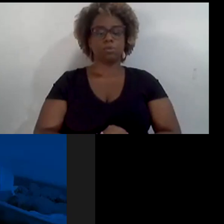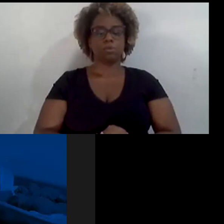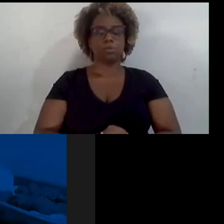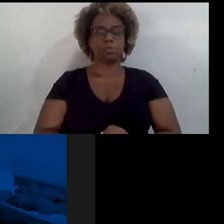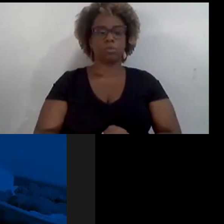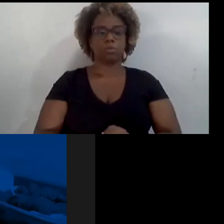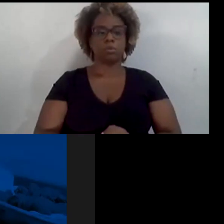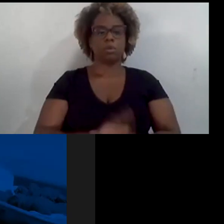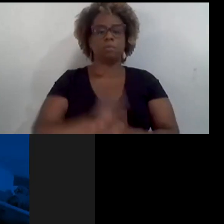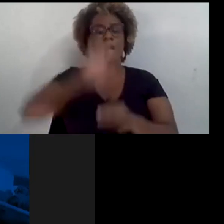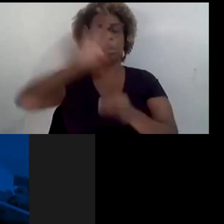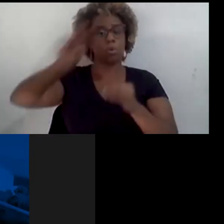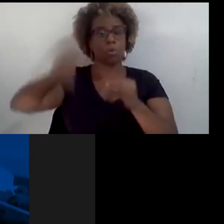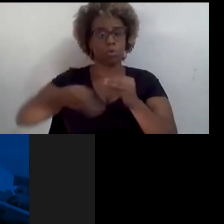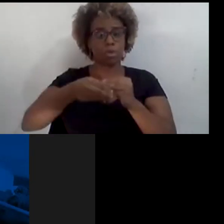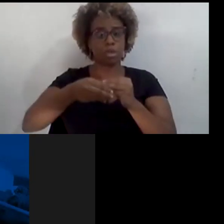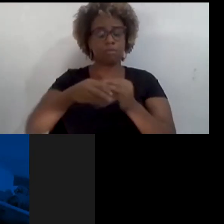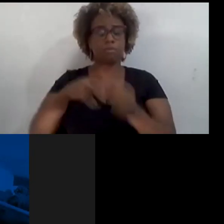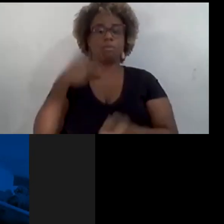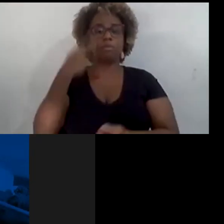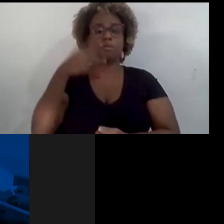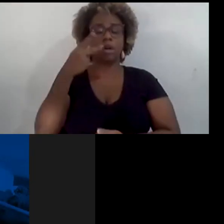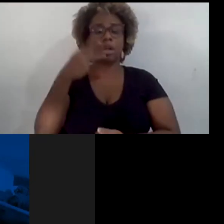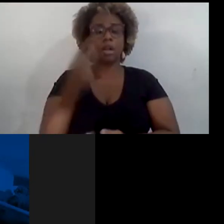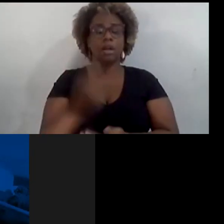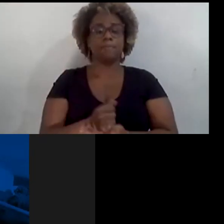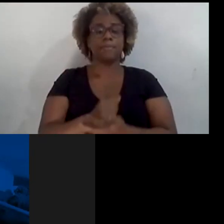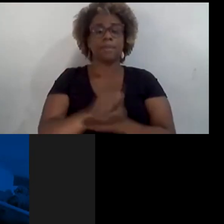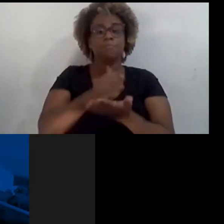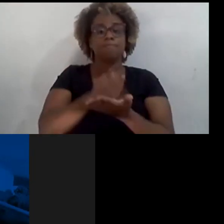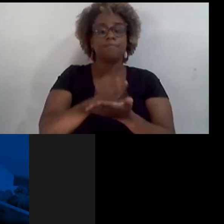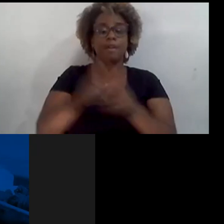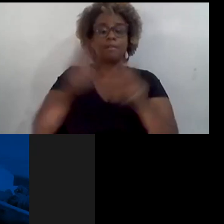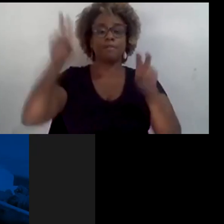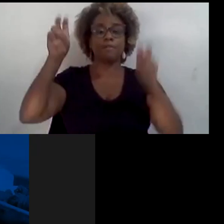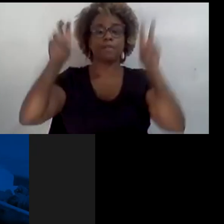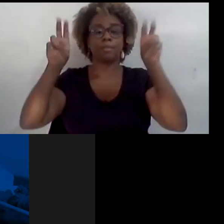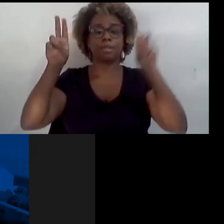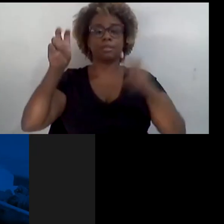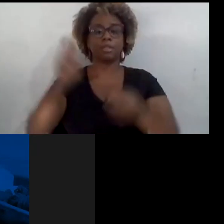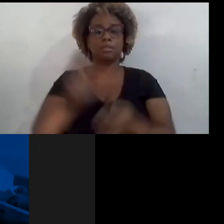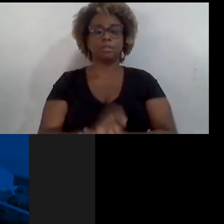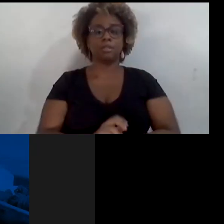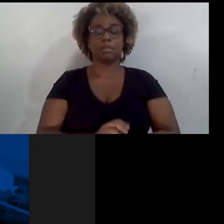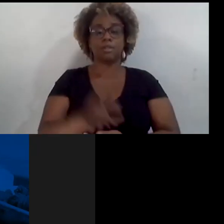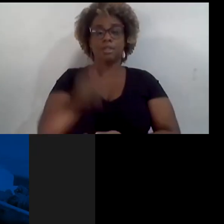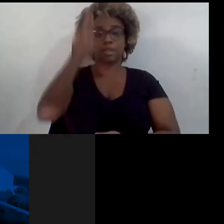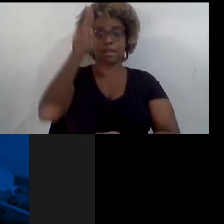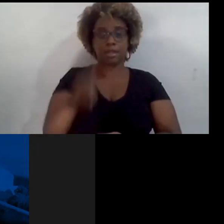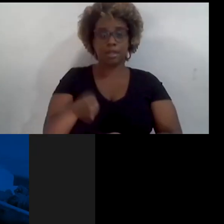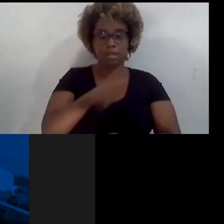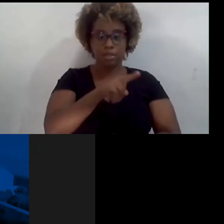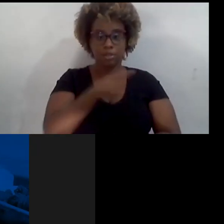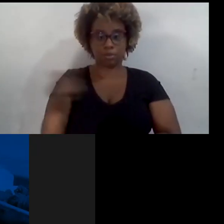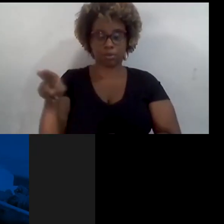pontuar aqui como paradigma a festa do padroeiro dos garimpeiros de Lençóis, Senhor Bom Jesus dos Passos, que foi patrimonializada agora,